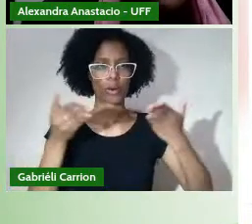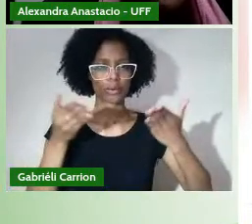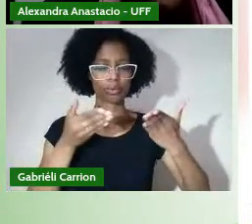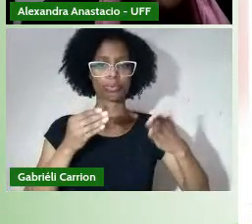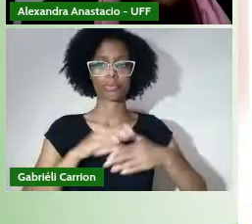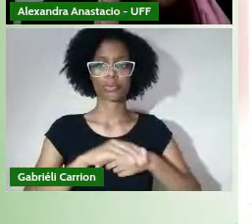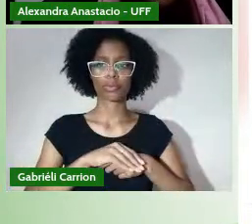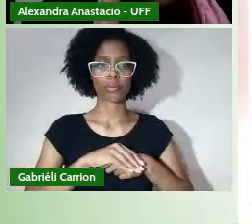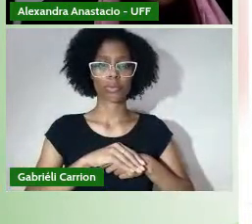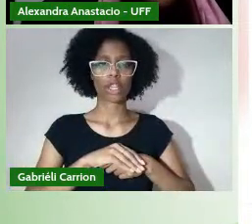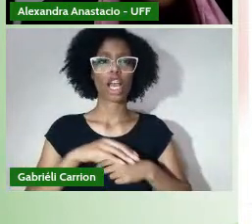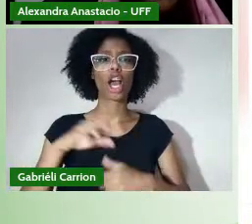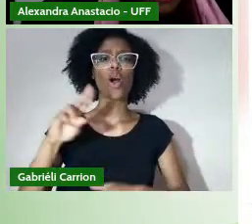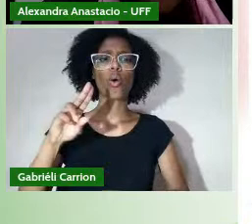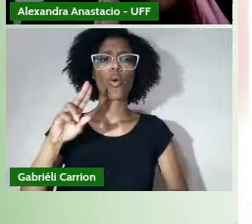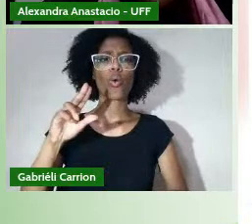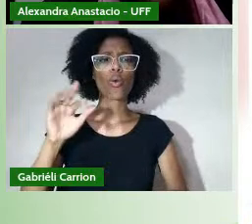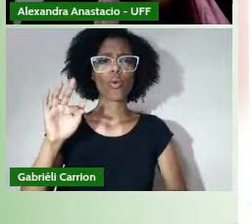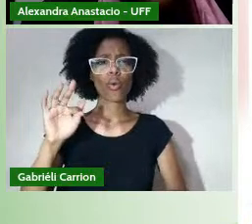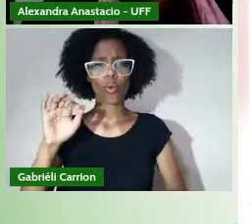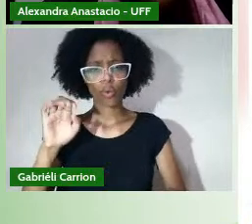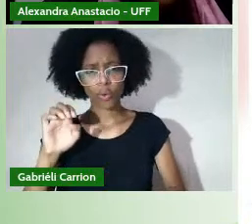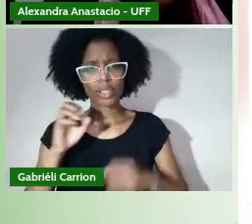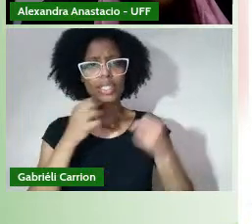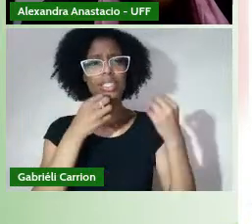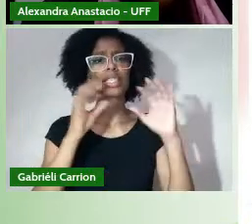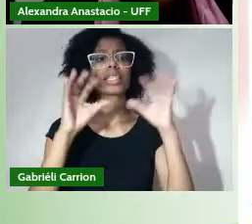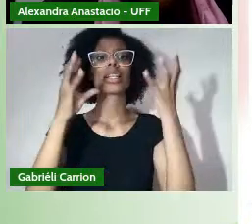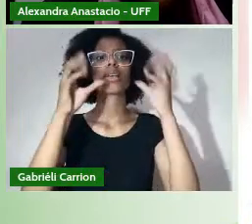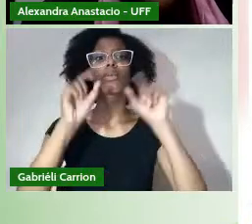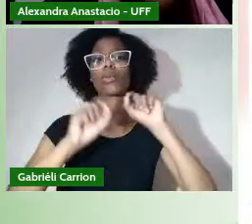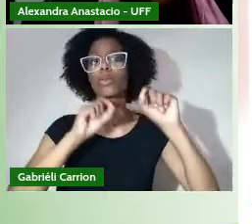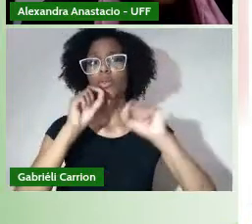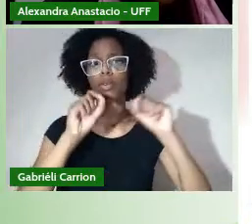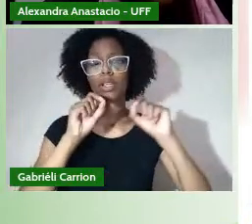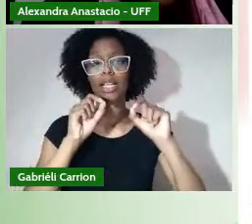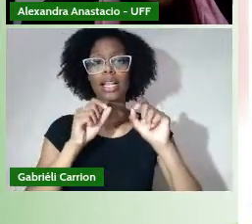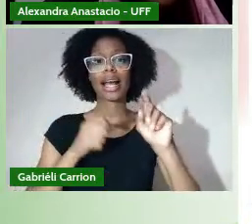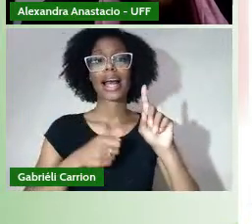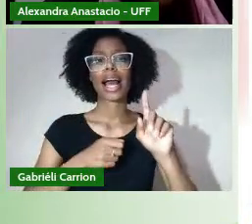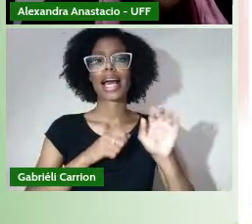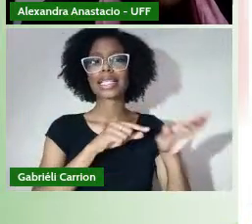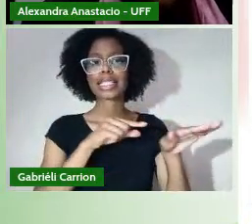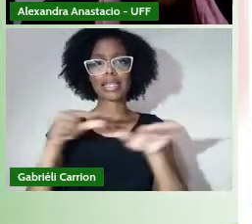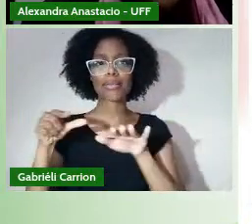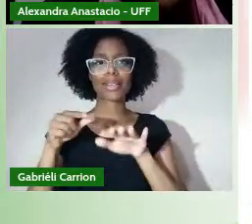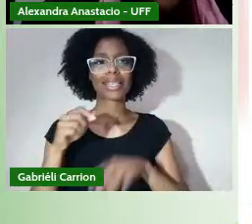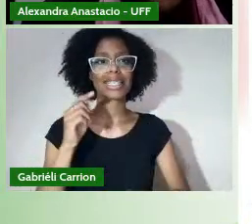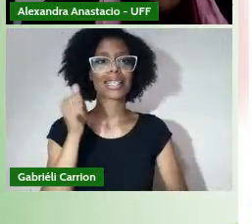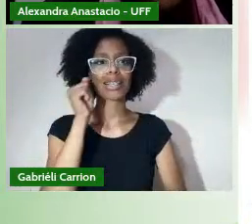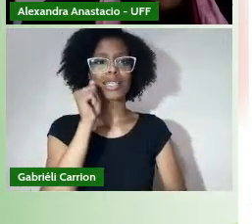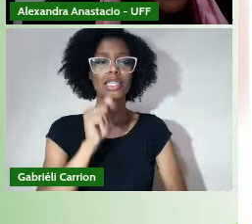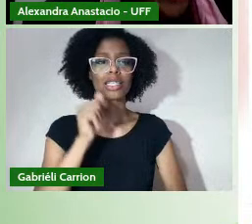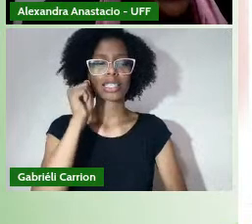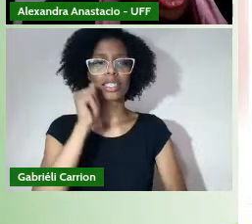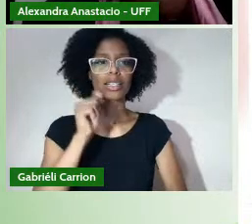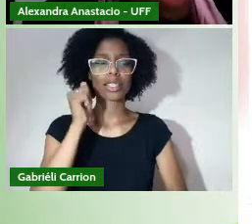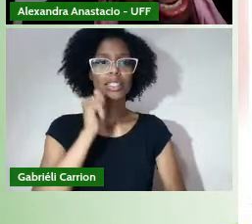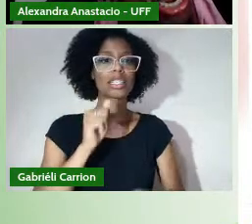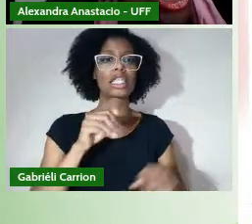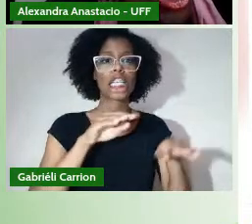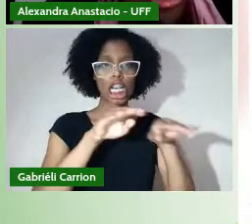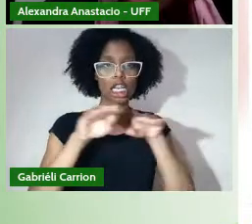Da UF, né? Então, ela celebra, por exemplo, a Semana das Mulheres com ações pioneiras de combate à desigualdade de gênero. E isso